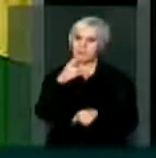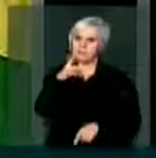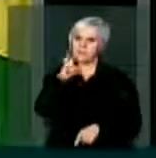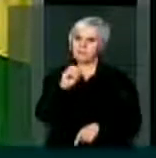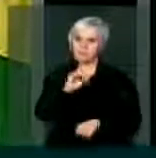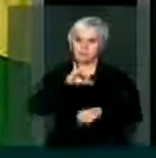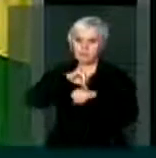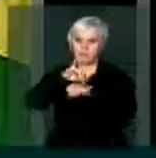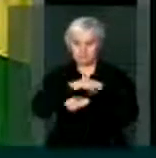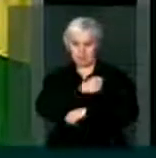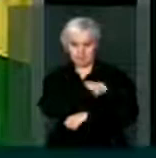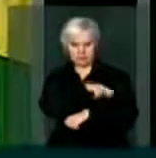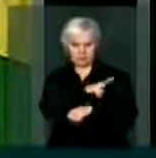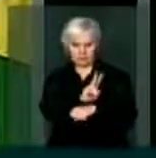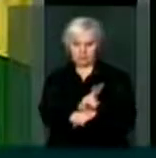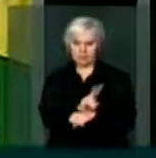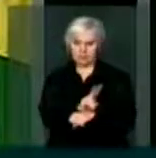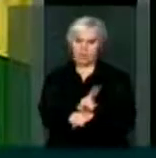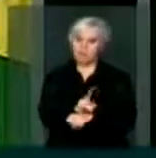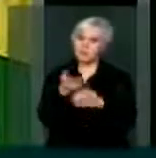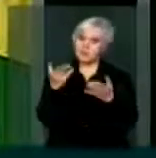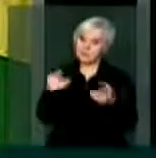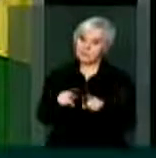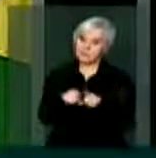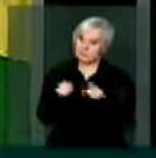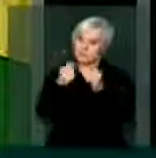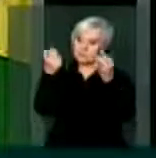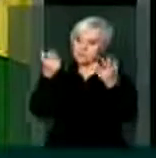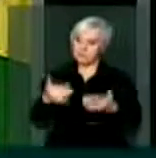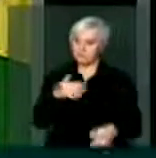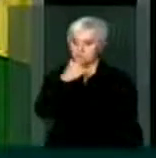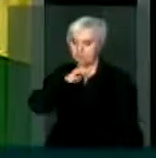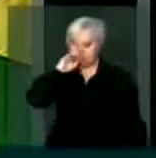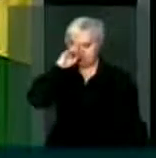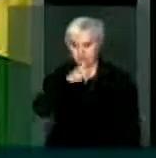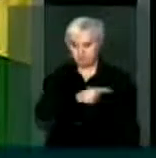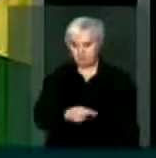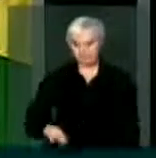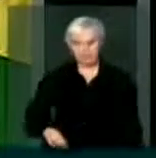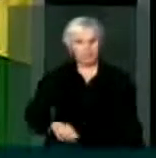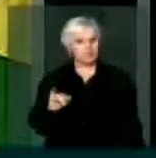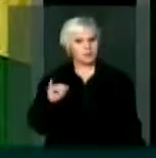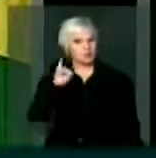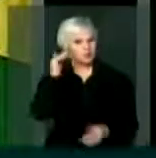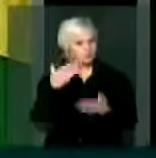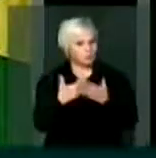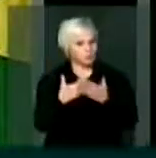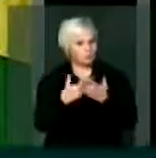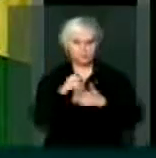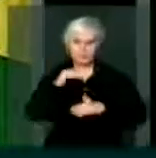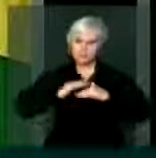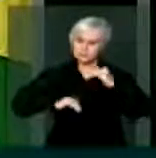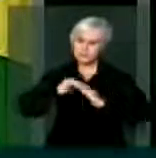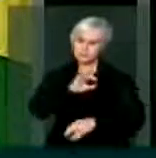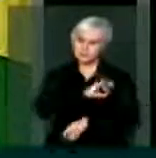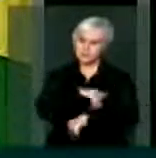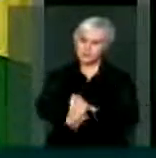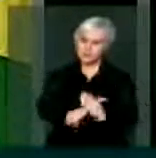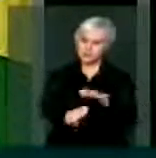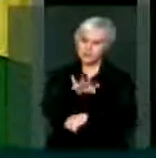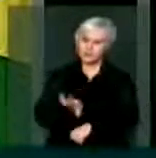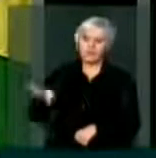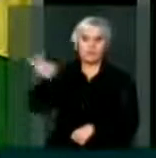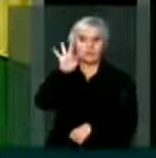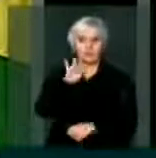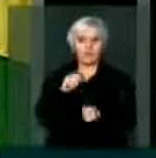de fiscalização. Isto posto, senhor presidente, não é difícil avaliar a importância dos policiais rodoviários federais a